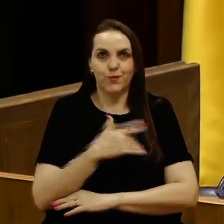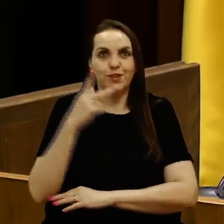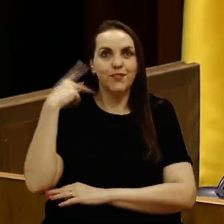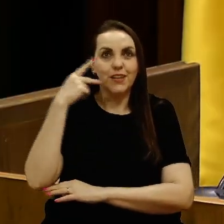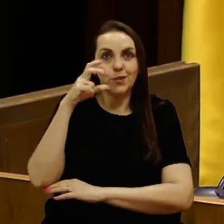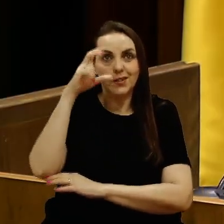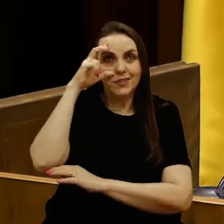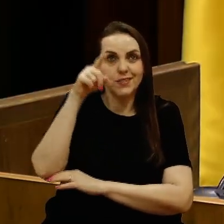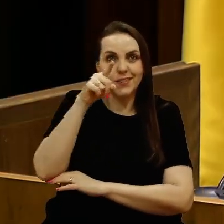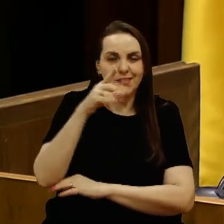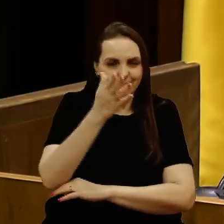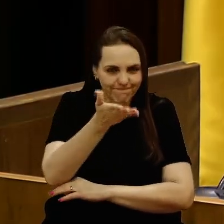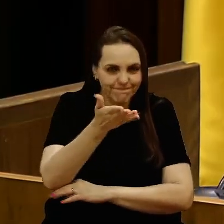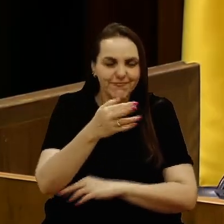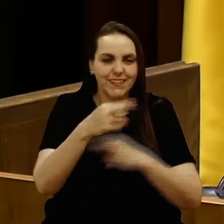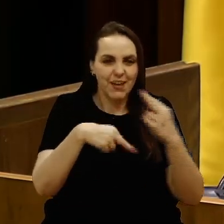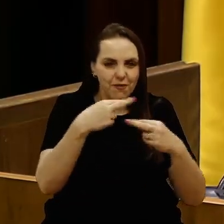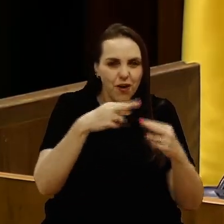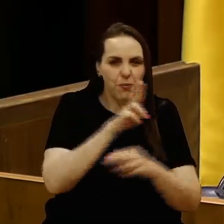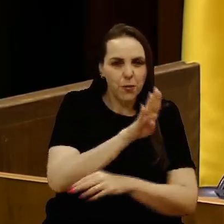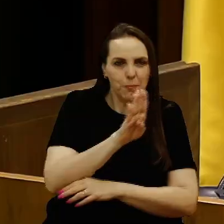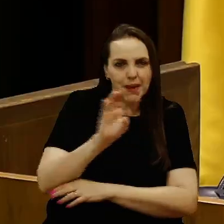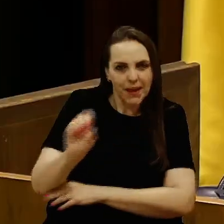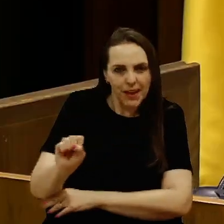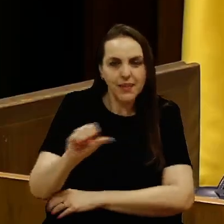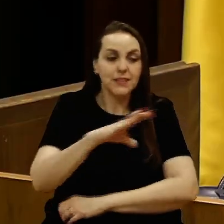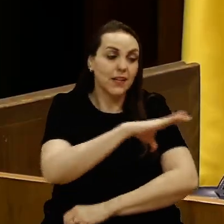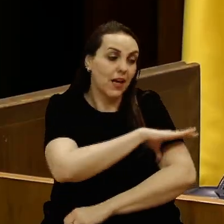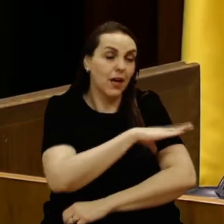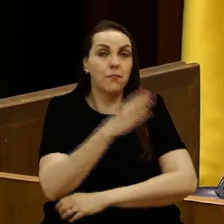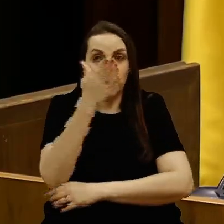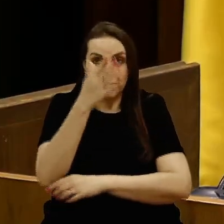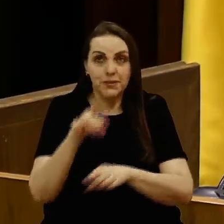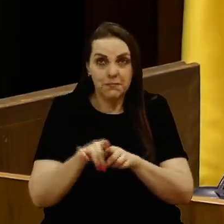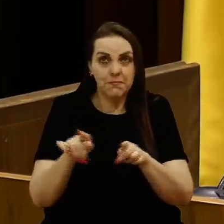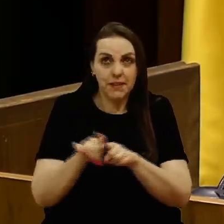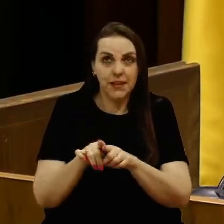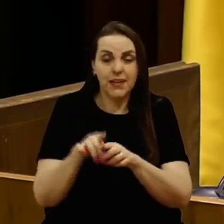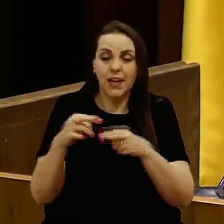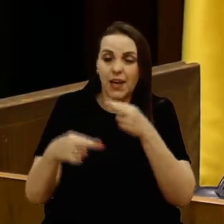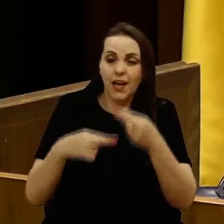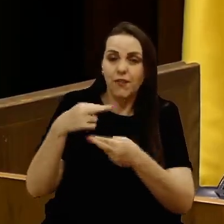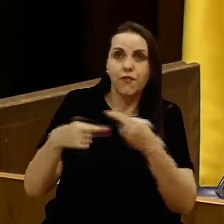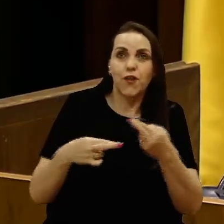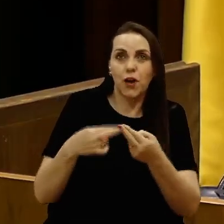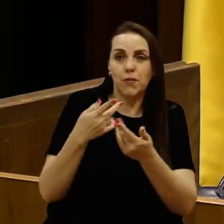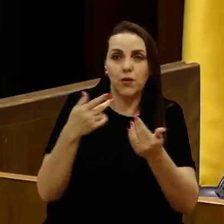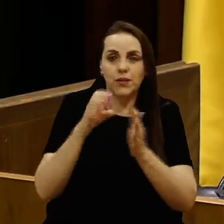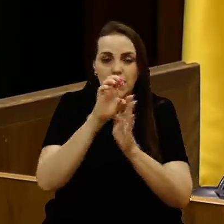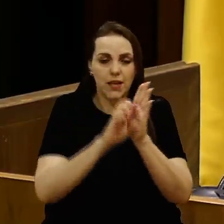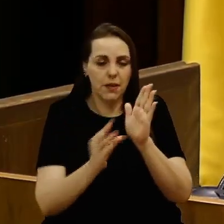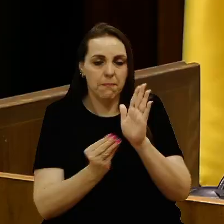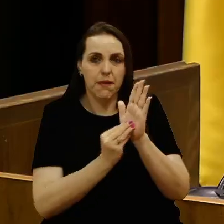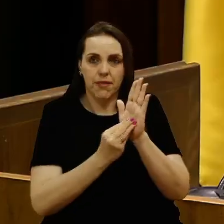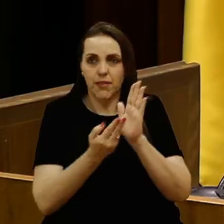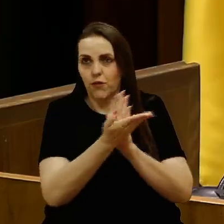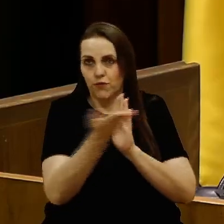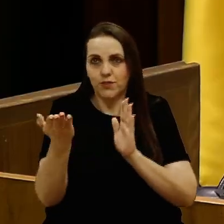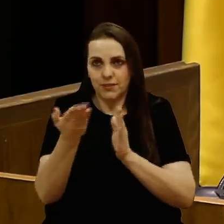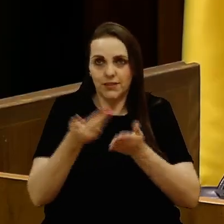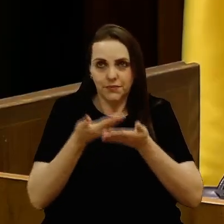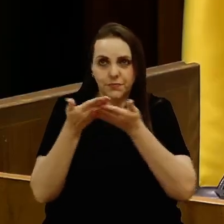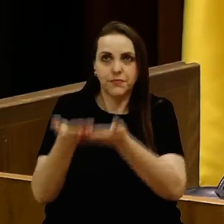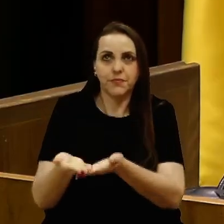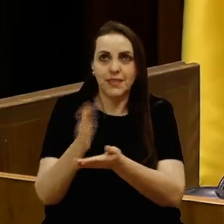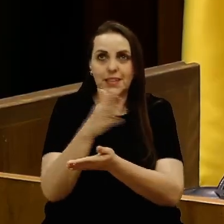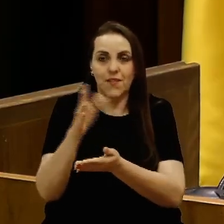UBS, vereador Capitão Ramon, reformas como as dos senhores e das senhoras caminharem emendas e que talvez esse recurso, vereador Fantinel, não será suficiente,